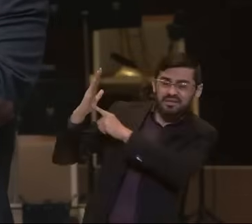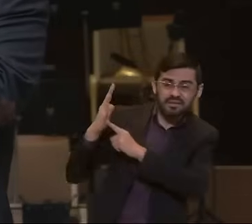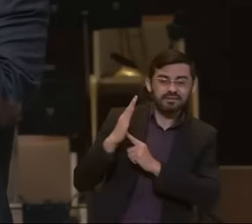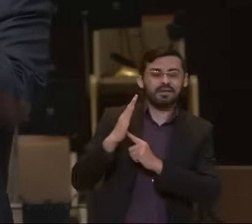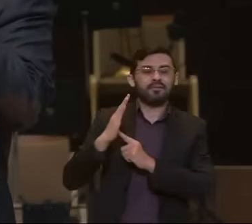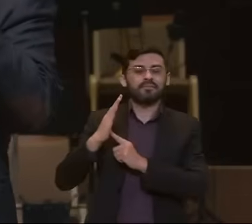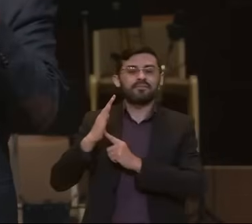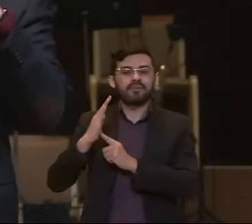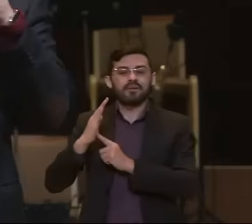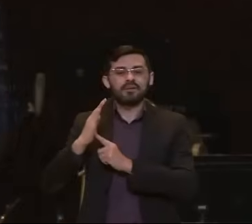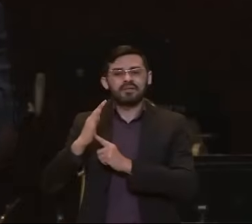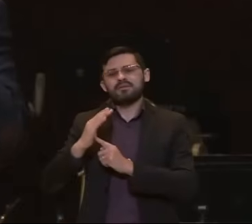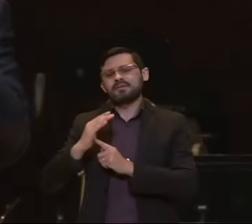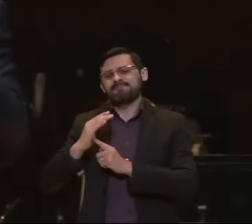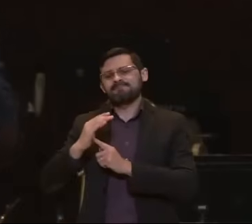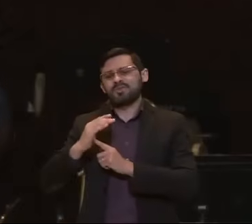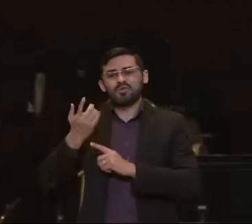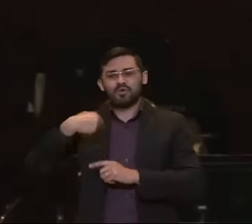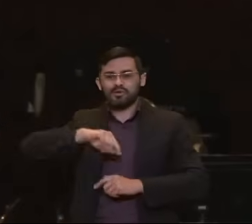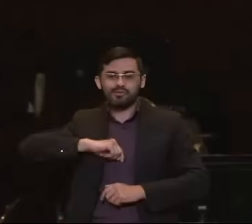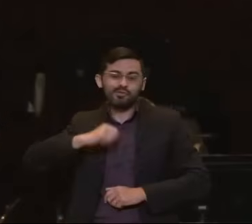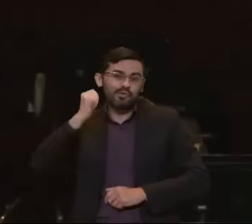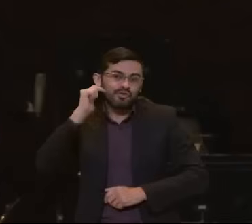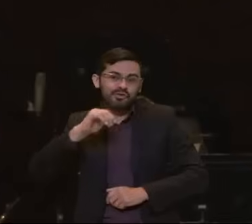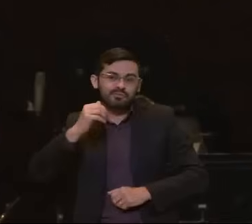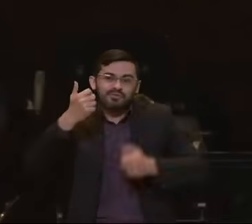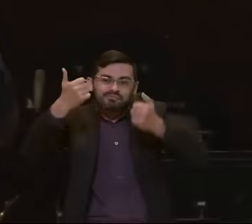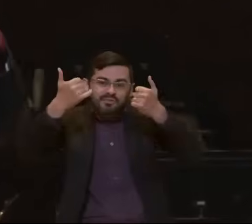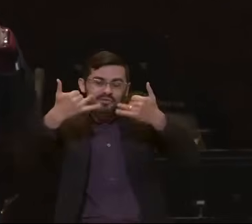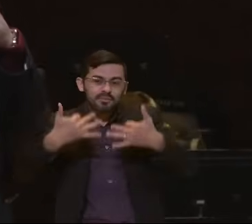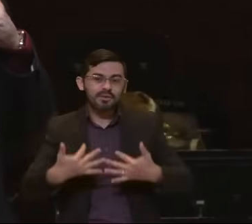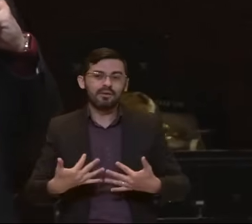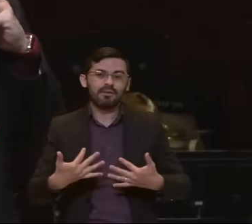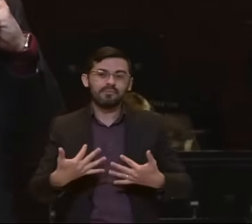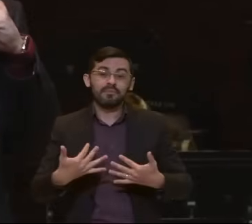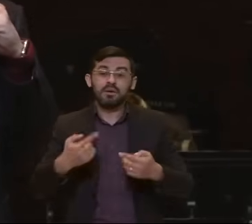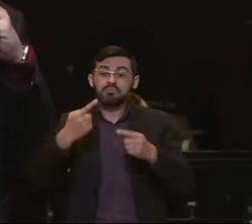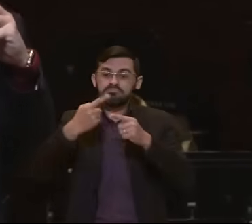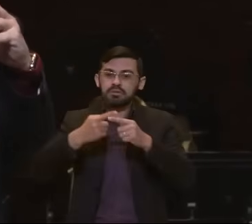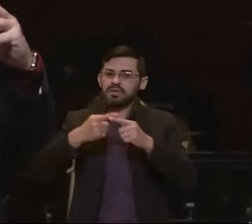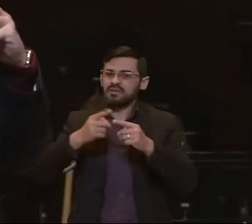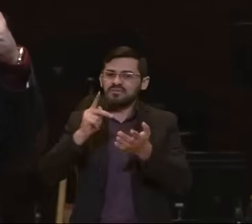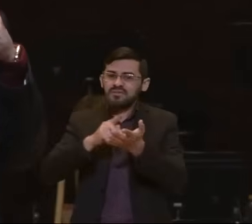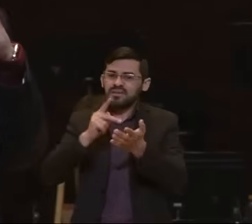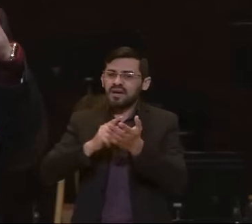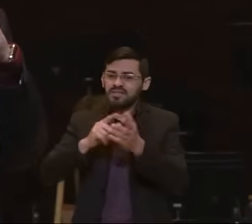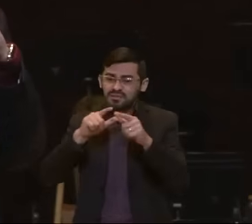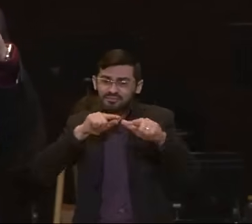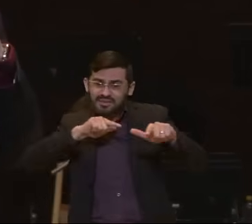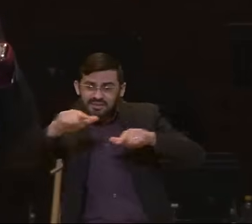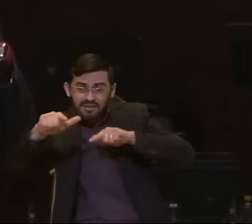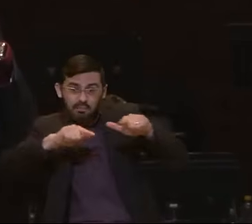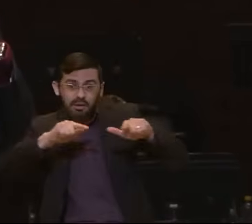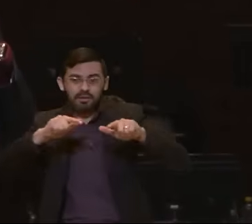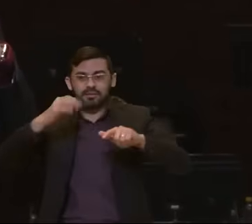manifestação que vai além do nosso pensamento e do nosso controle. É uma ação do Espírito.